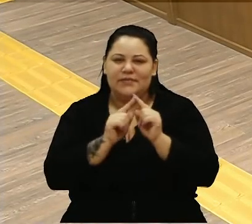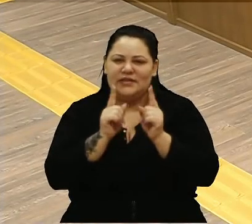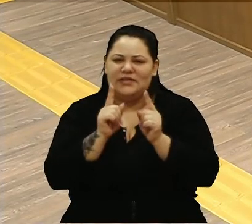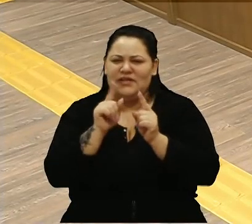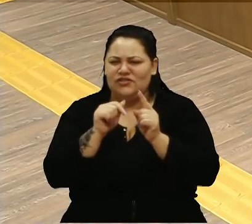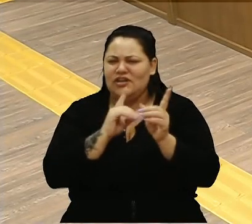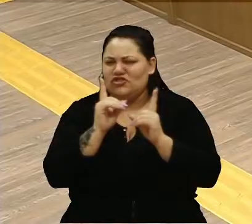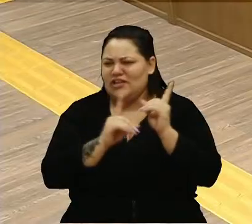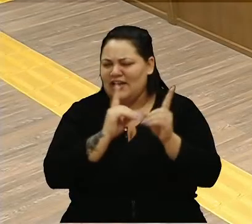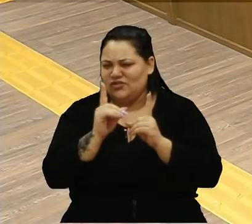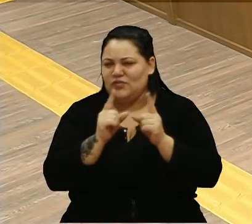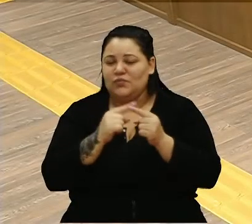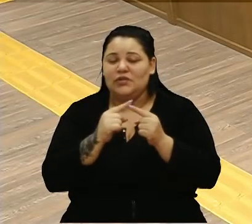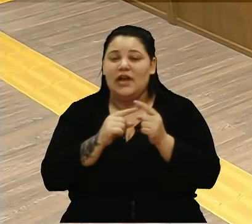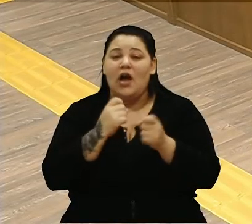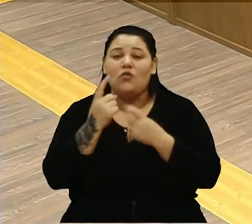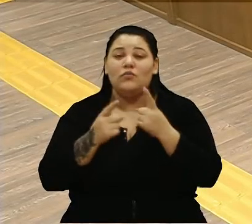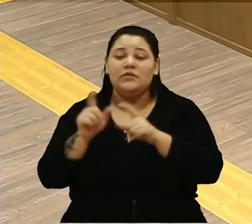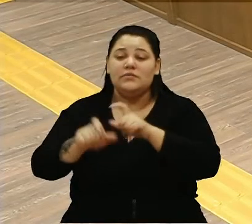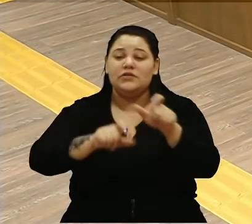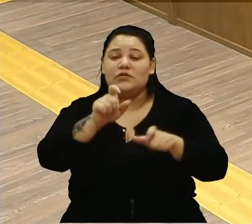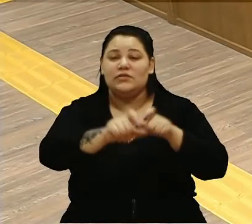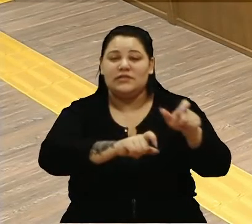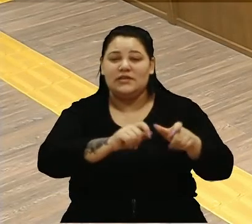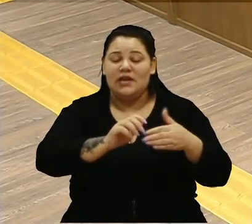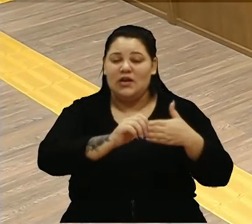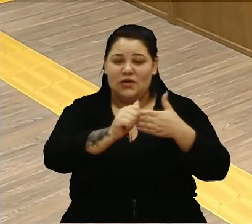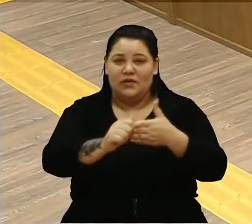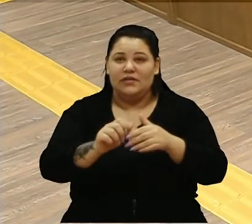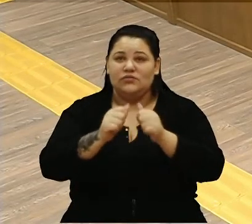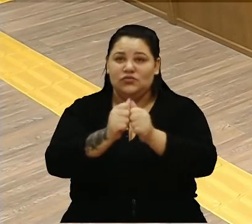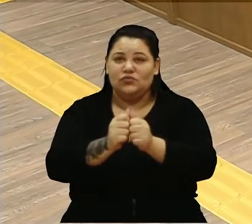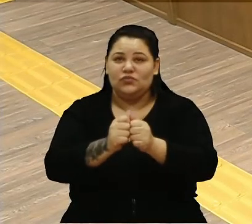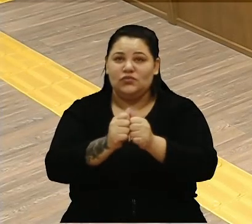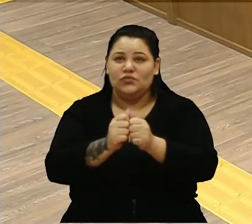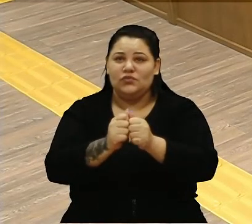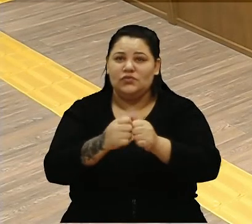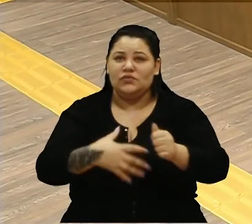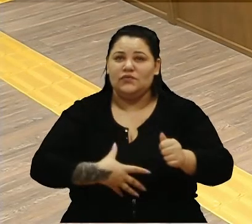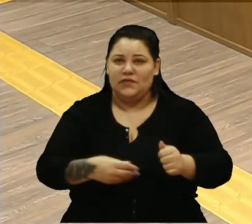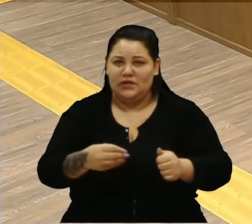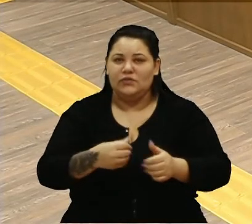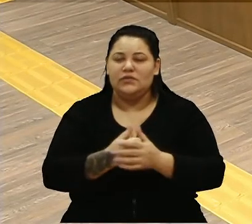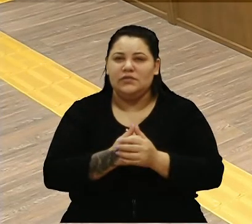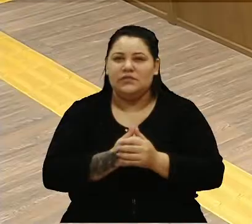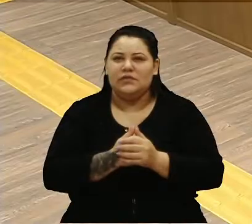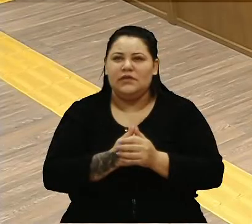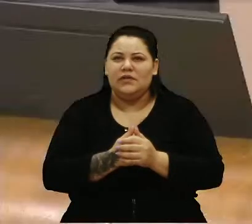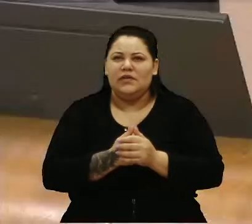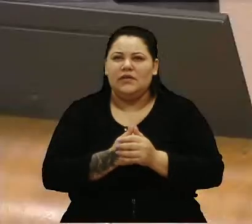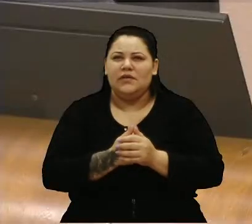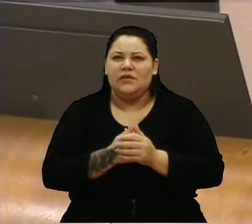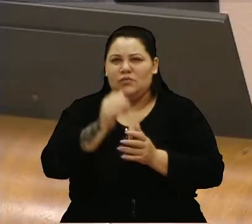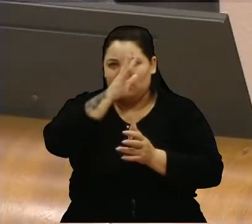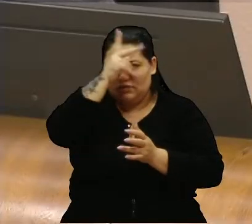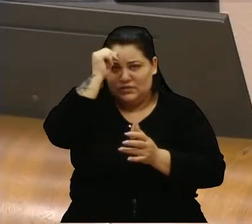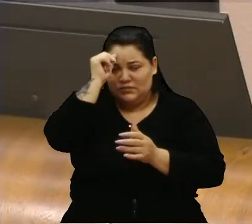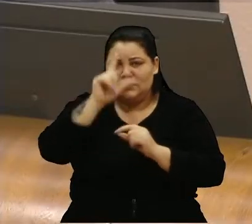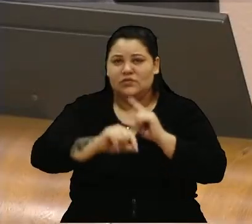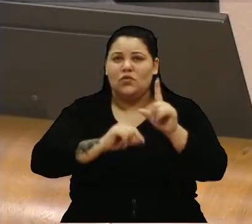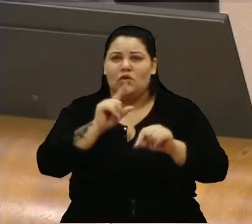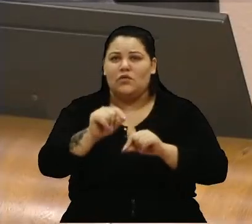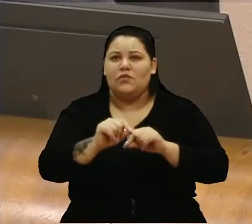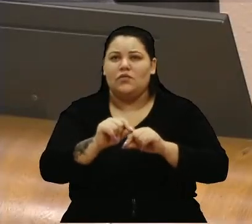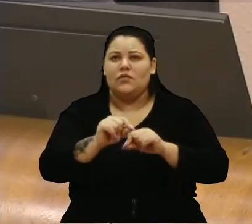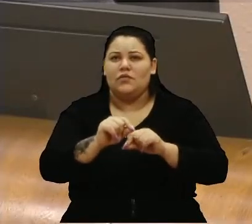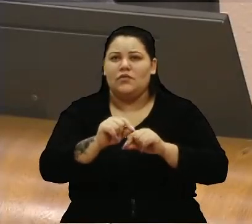didático, porque algumas das pessoas que nos acompanham aqui estão com os filhos, né? Então, o município optou hoje por judicializar